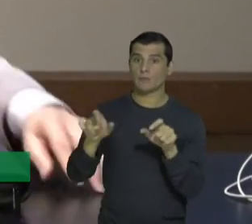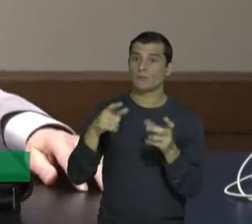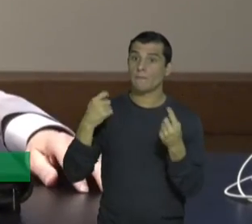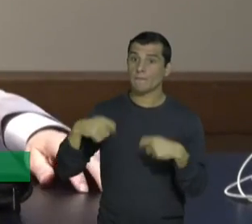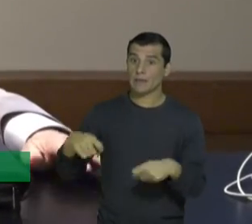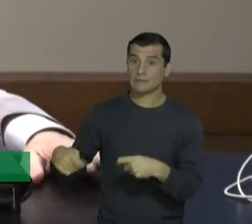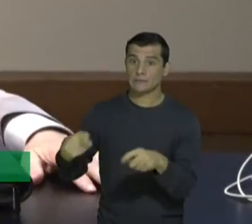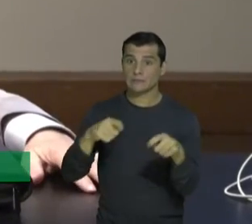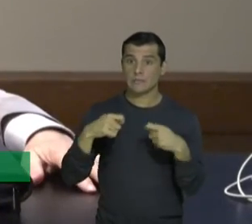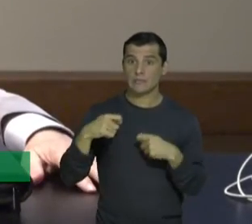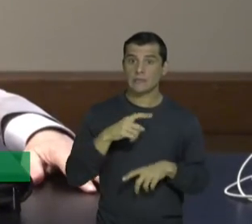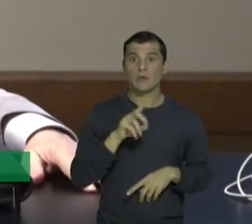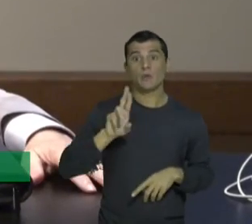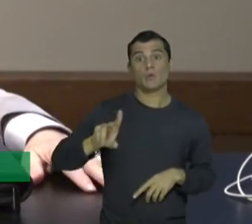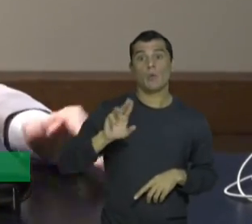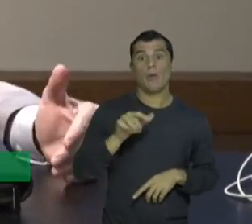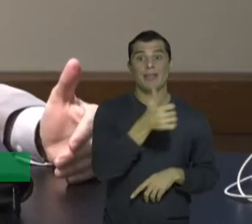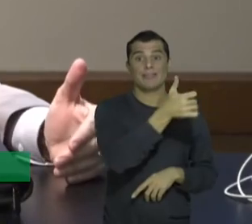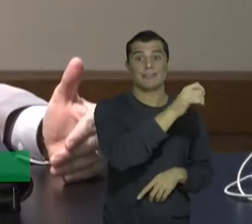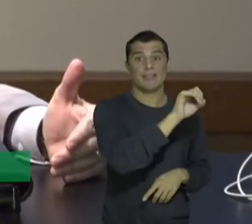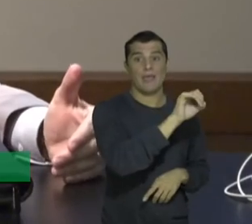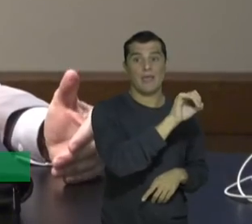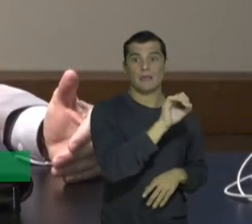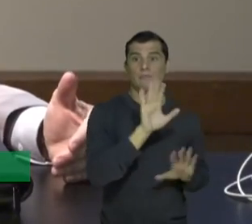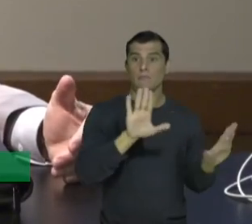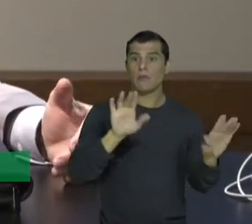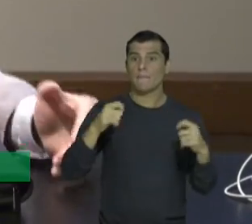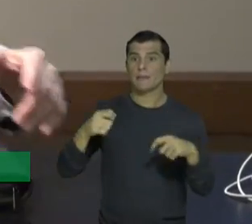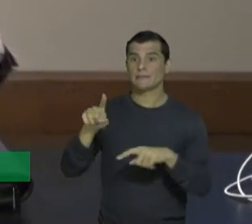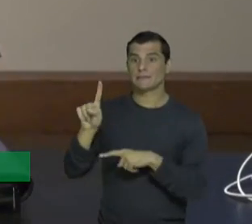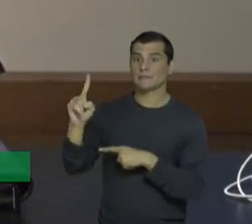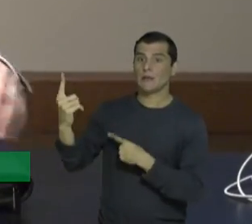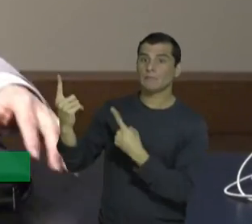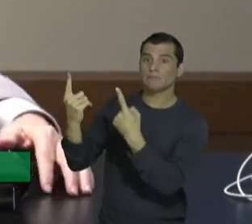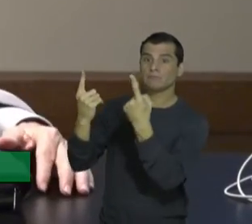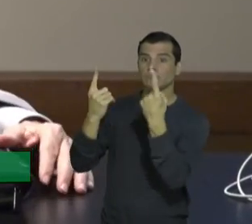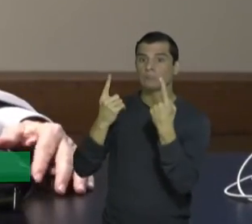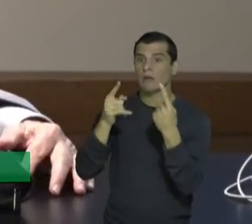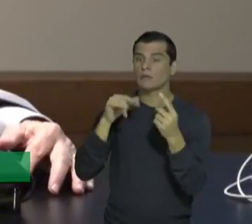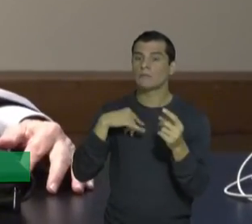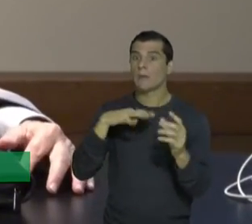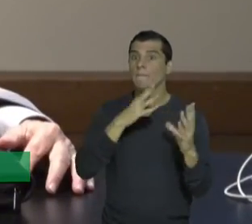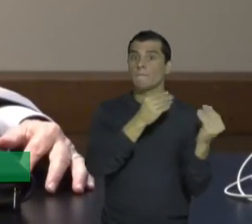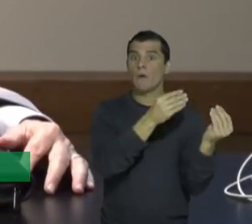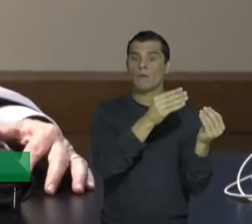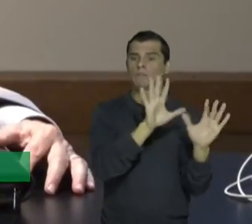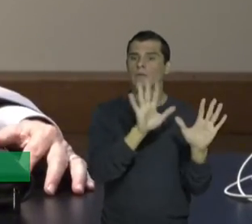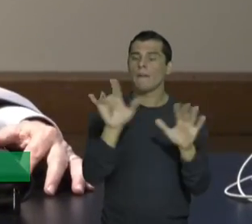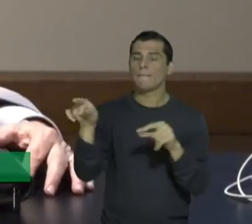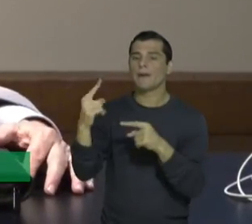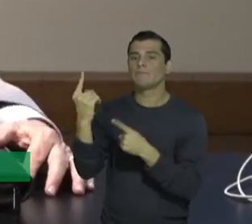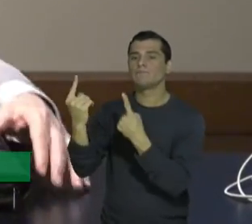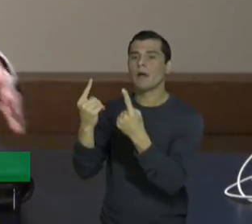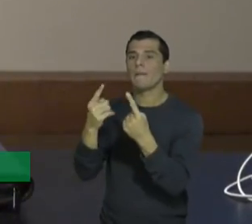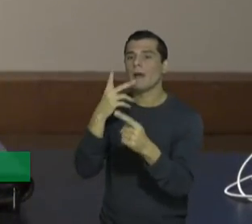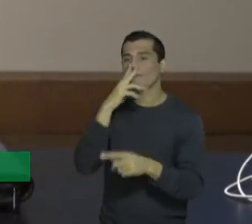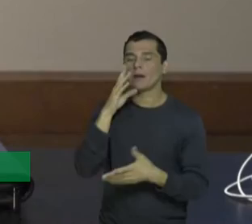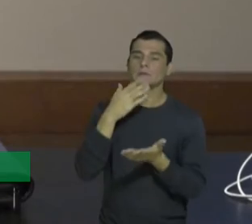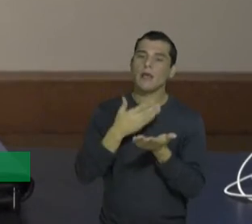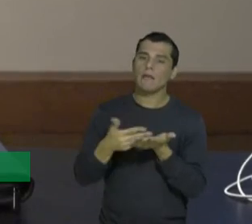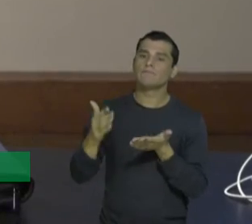pegar duas e vamos resolver Porque senão a gente fica a gente fica passando passando e o tempo passa